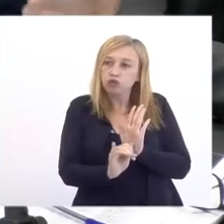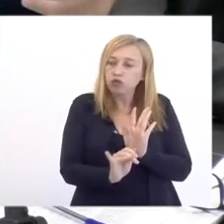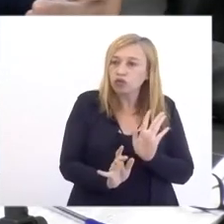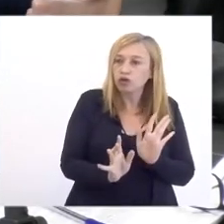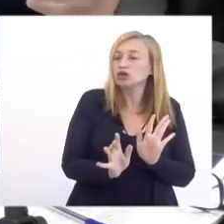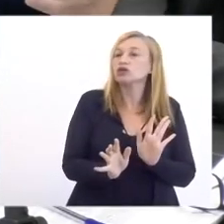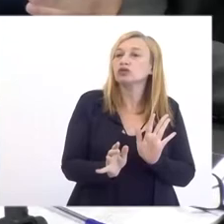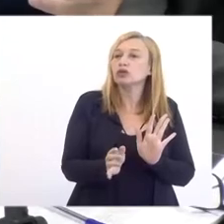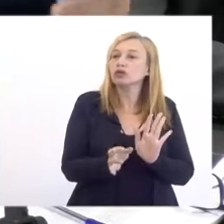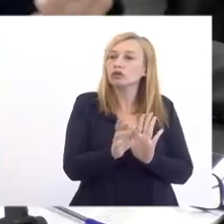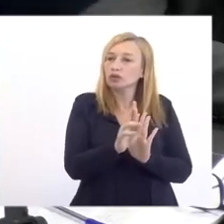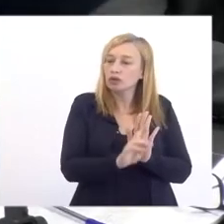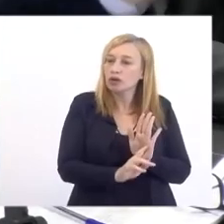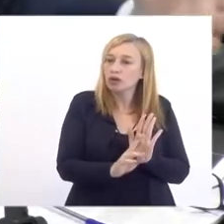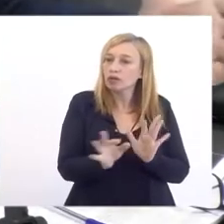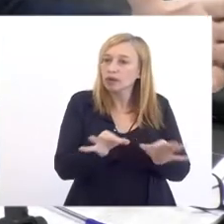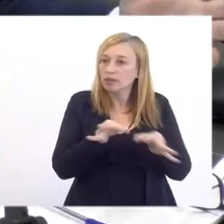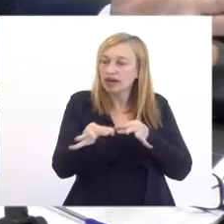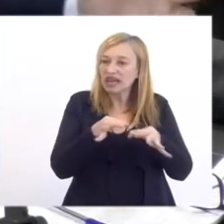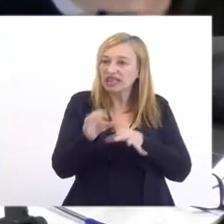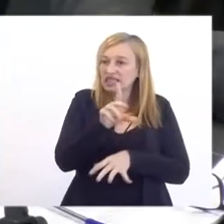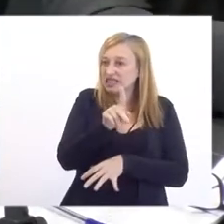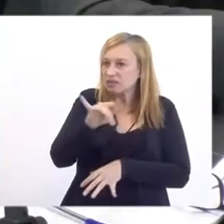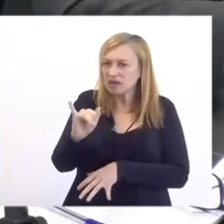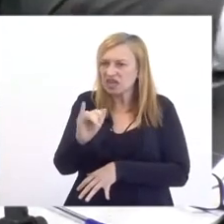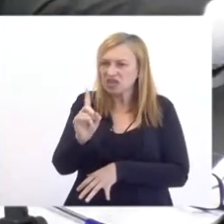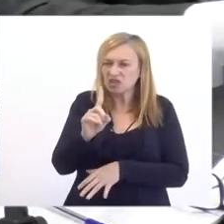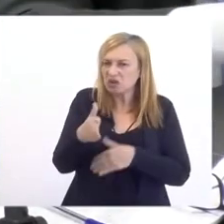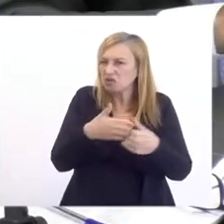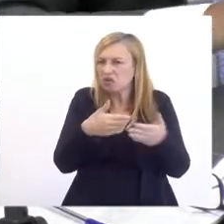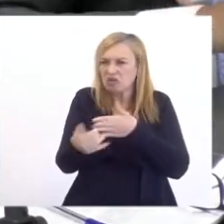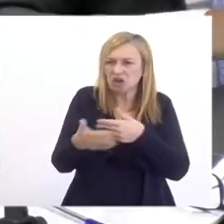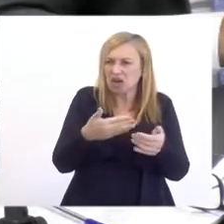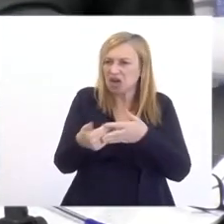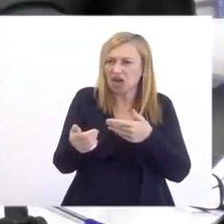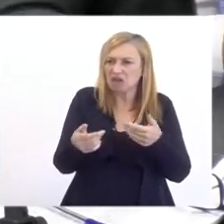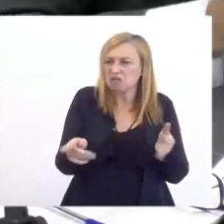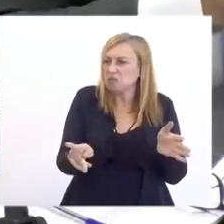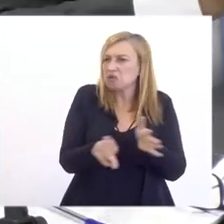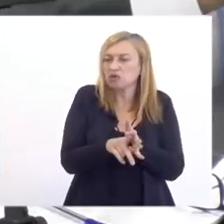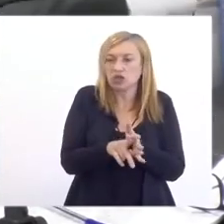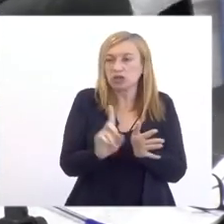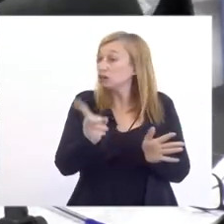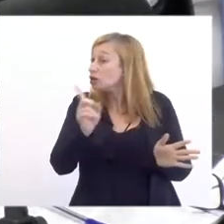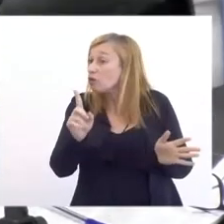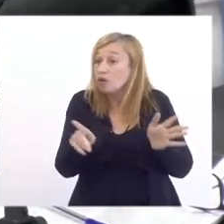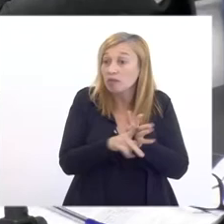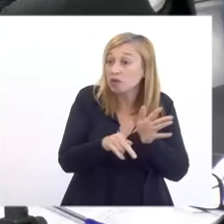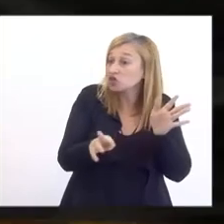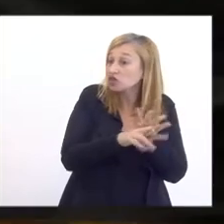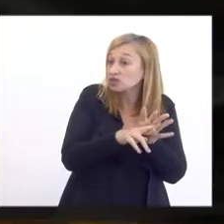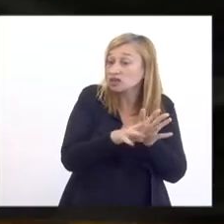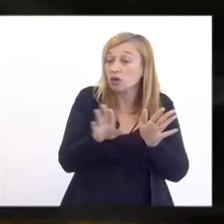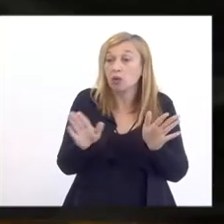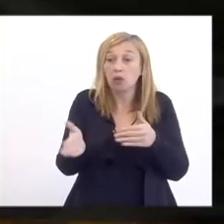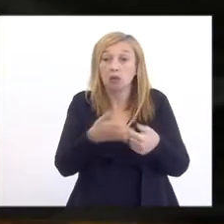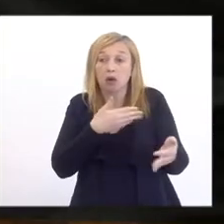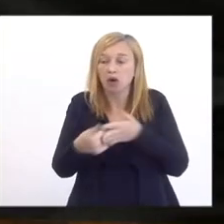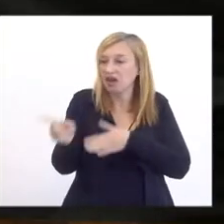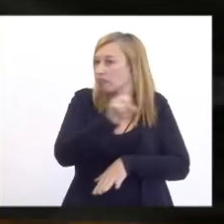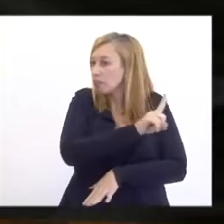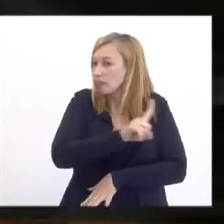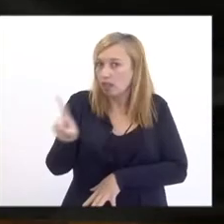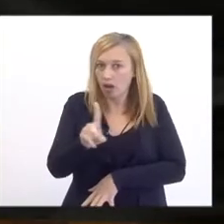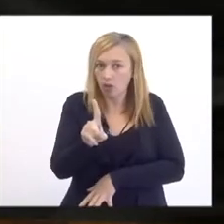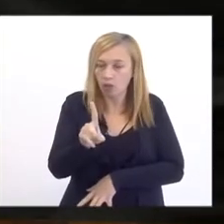porque a CPI não é um projeto qualquer, e não é, deputado Valdec, um projeto de resolução qualquer, não é,